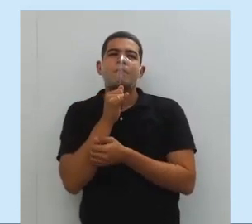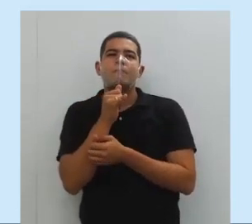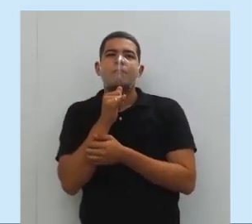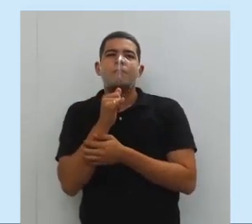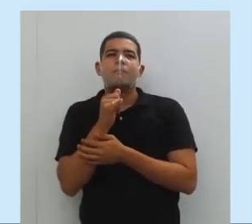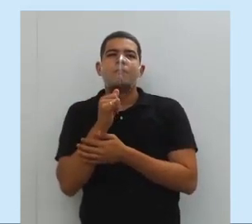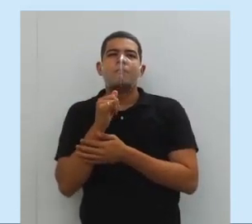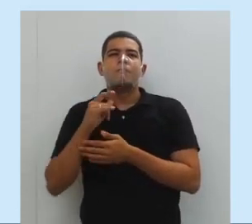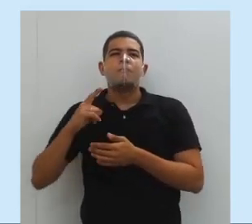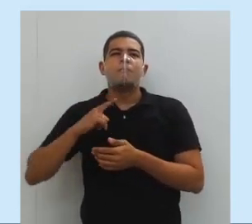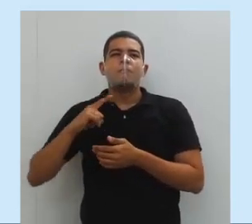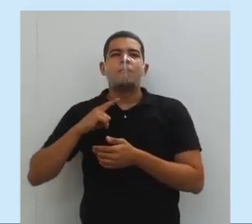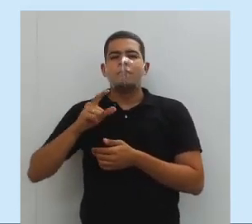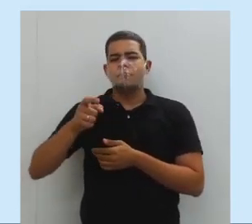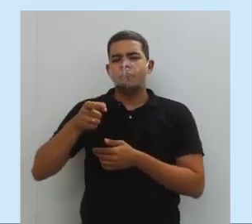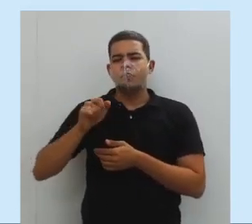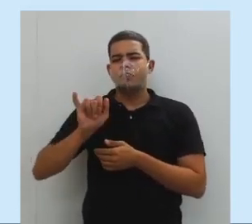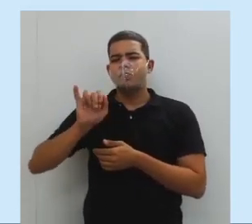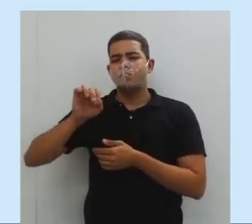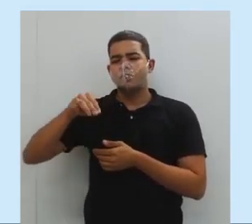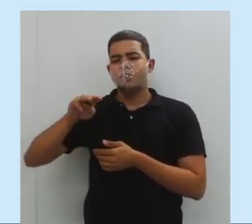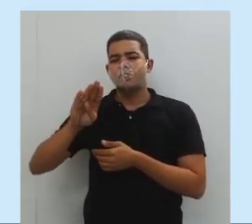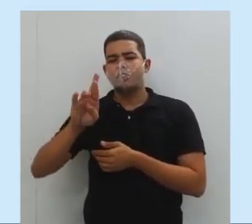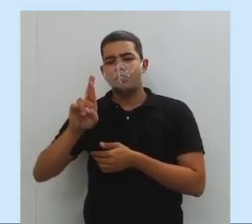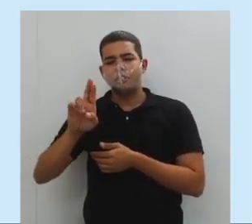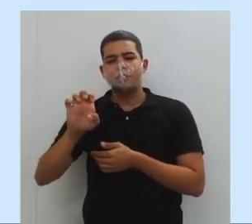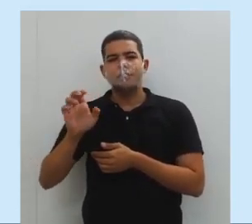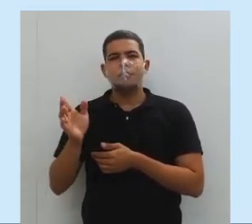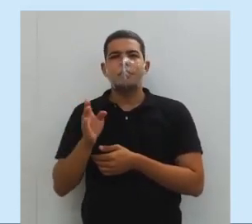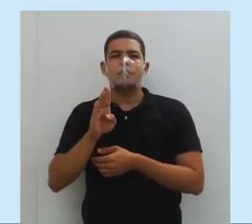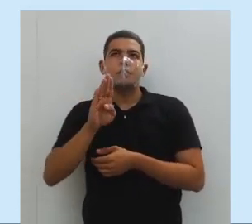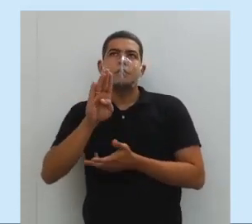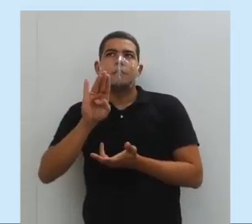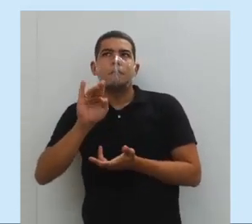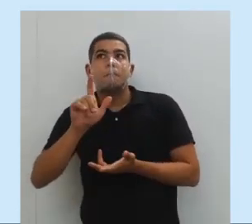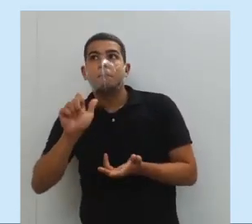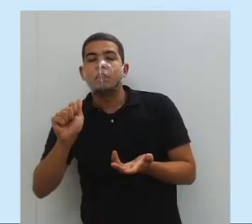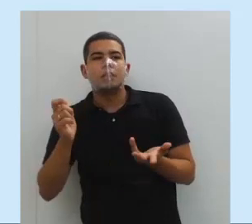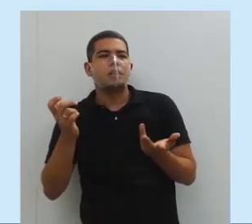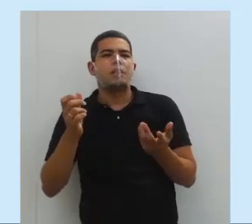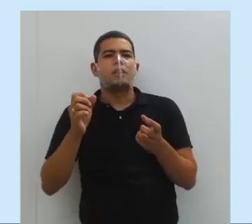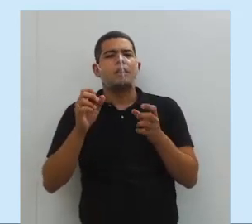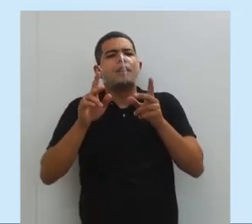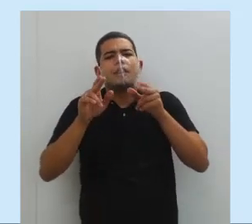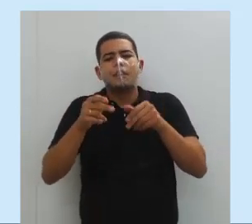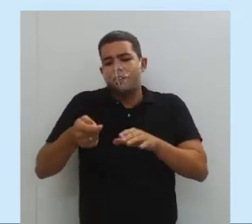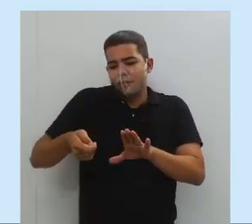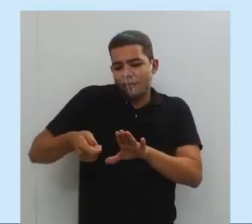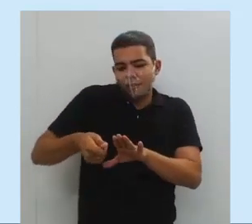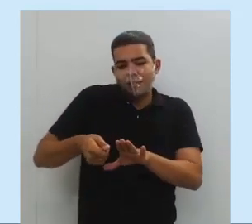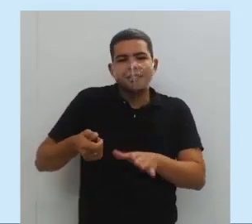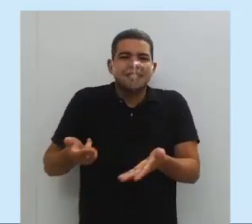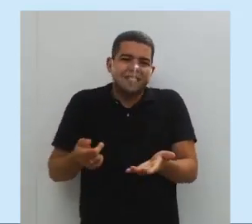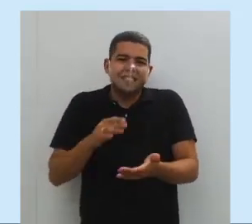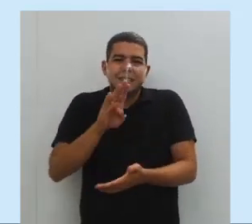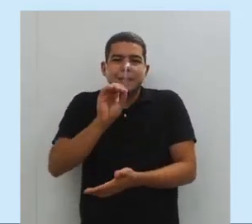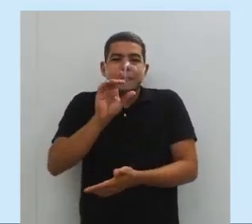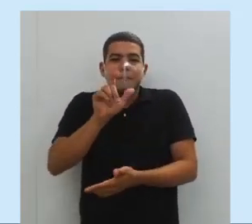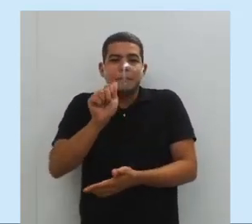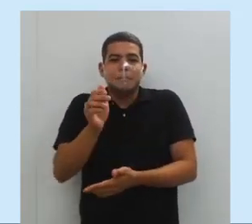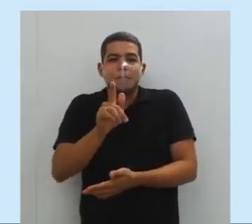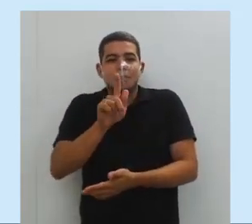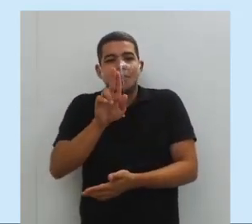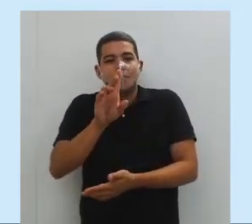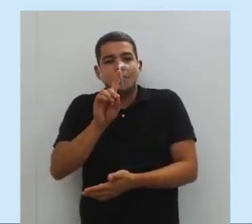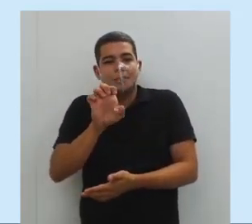exemplo, timbre, bila, é a mesma coisa que bolinha de gude? Então ele vai ter essa modificação simplesmente por conta da